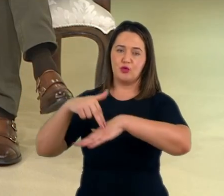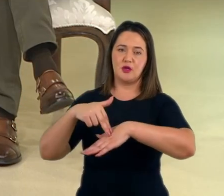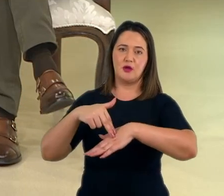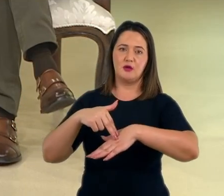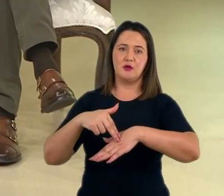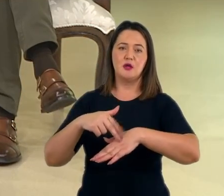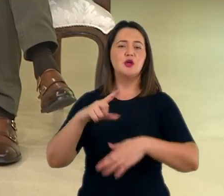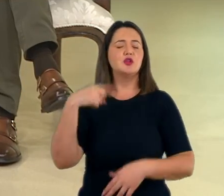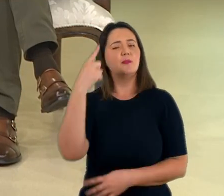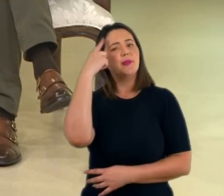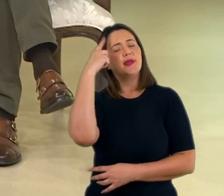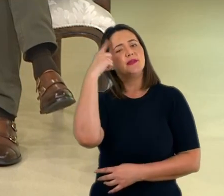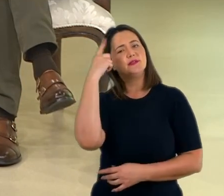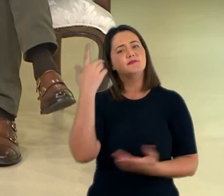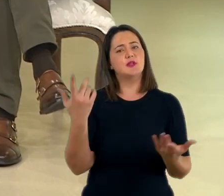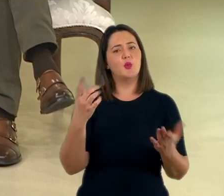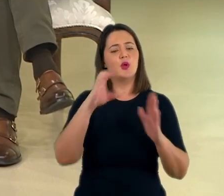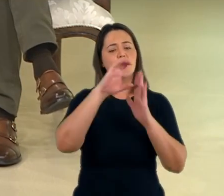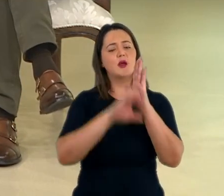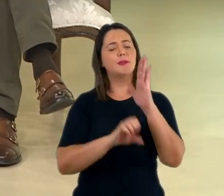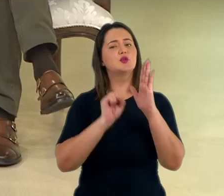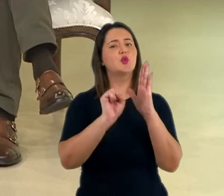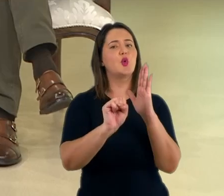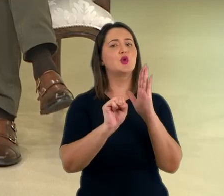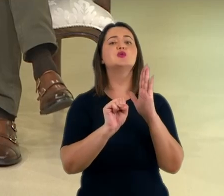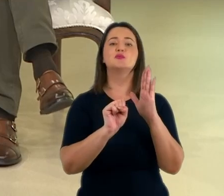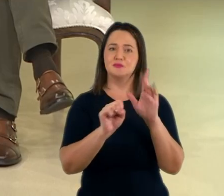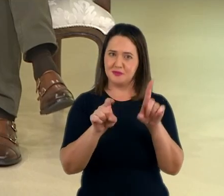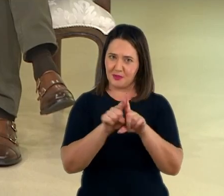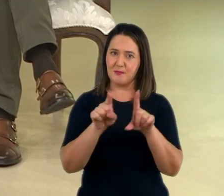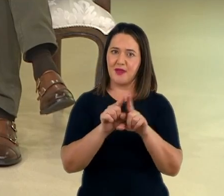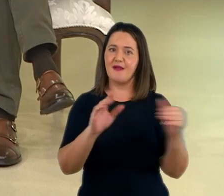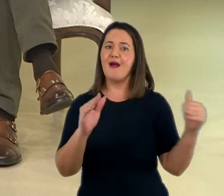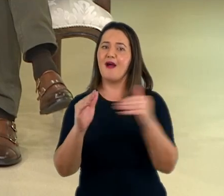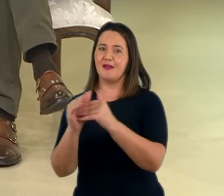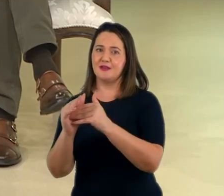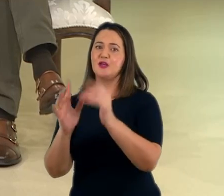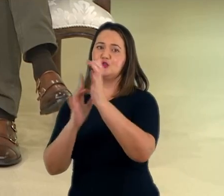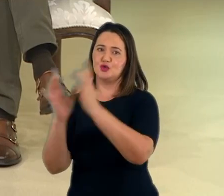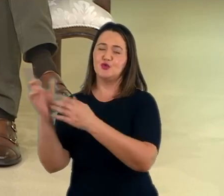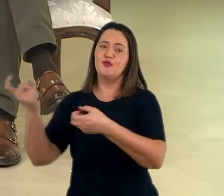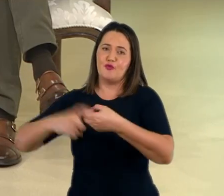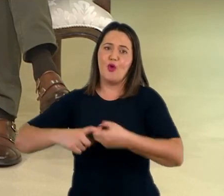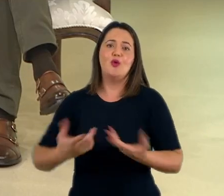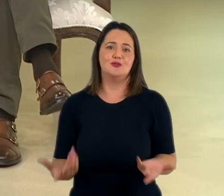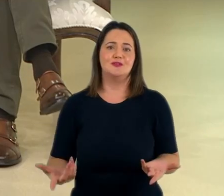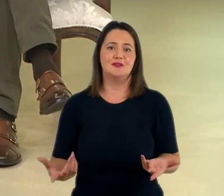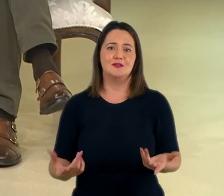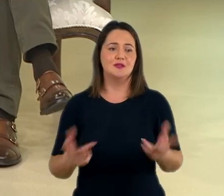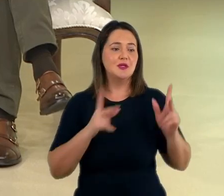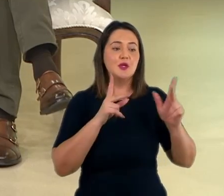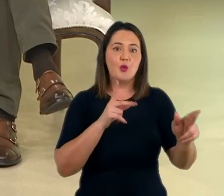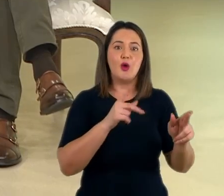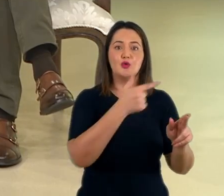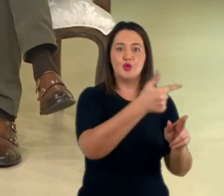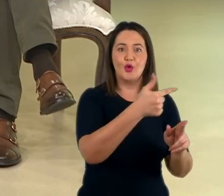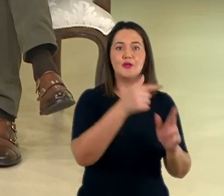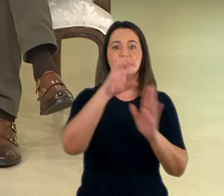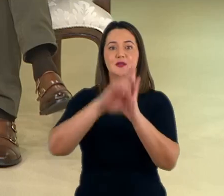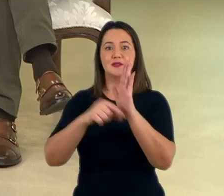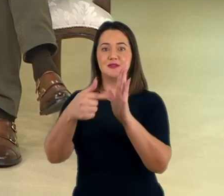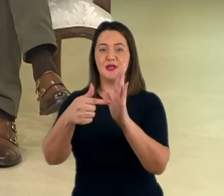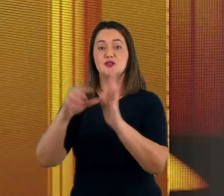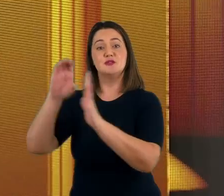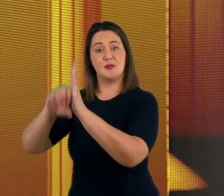é irracional supor que Daniel capítulo 8 também se estenda até esse período, ou seja, até ao tempo do